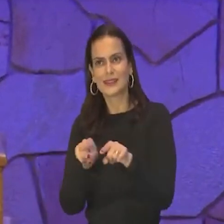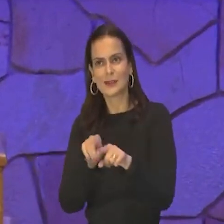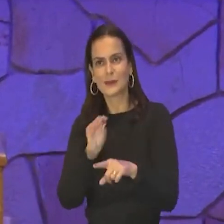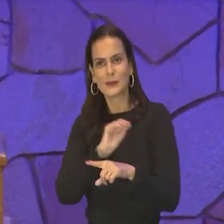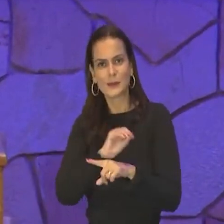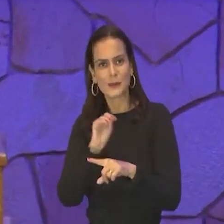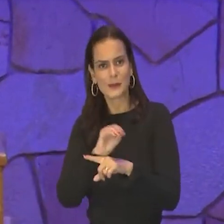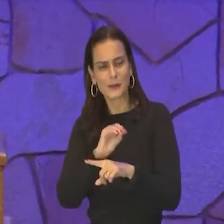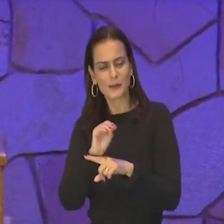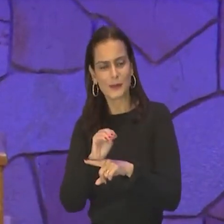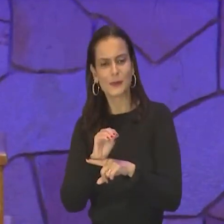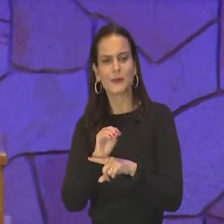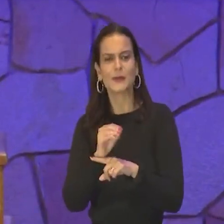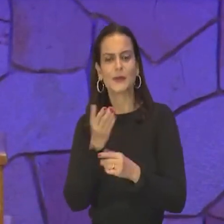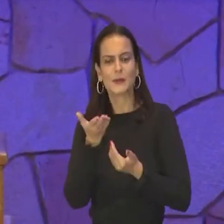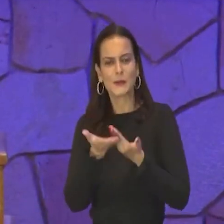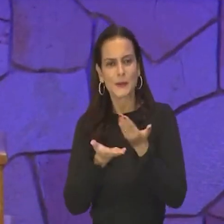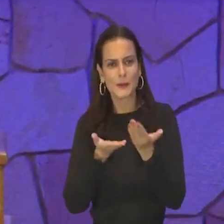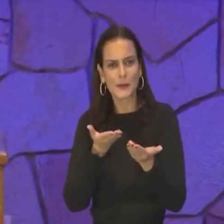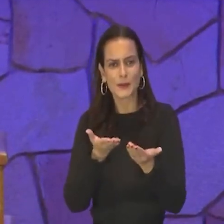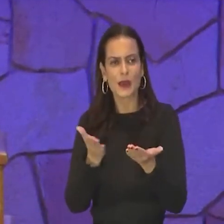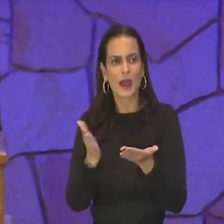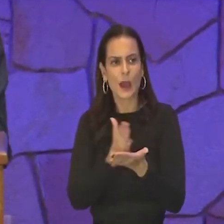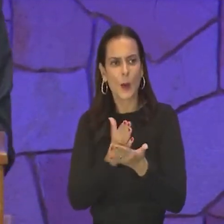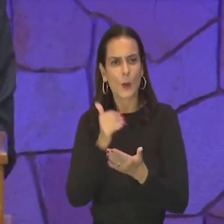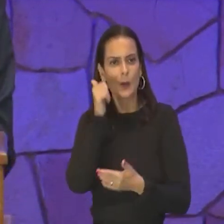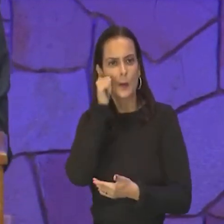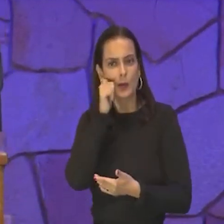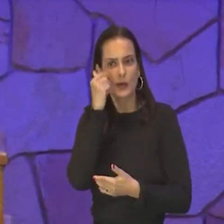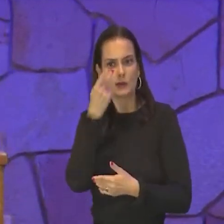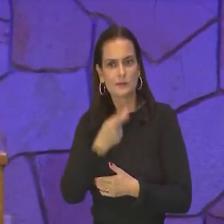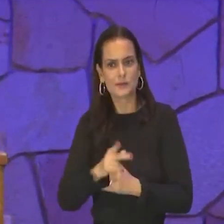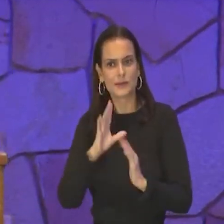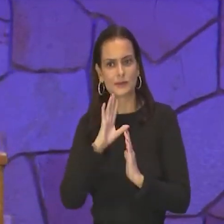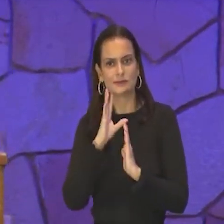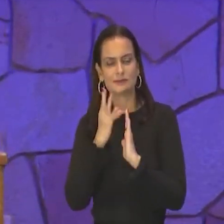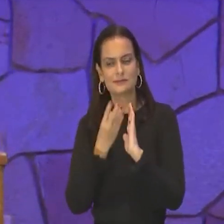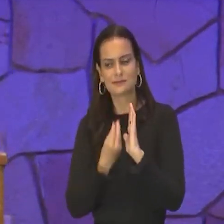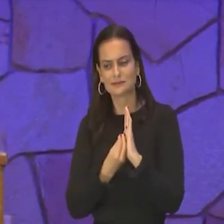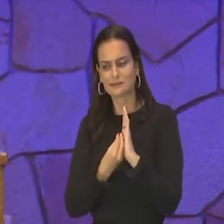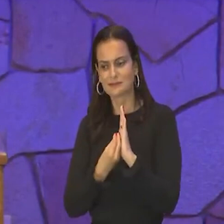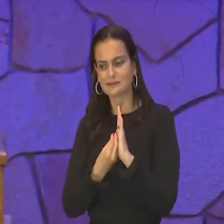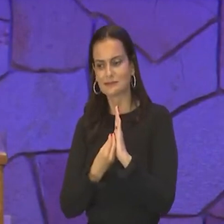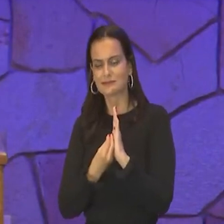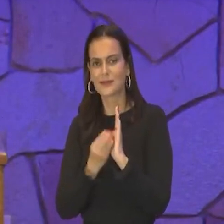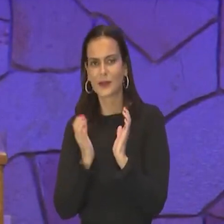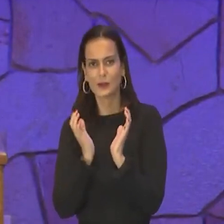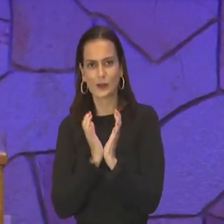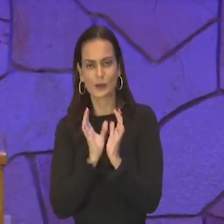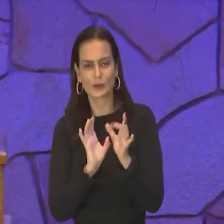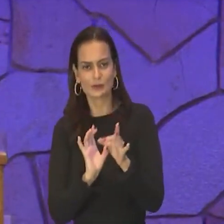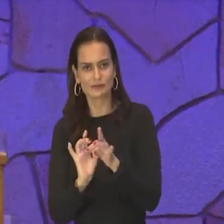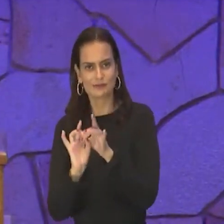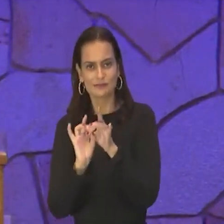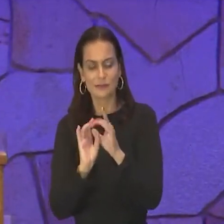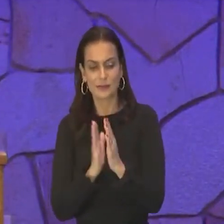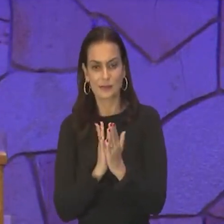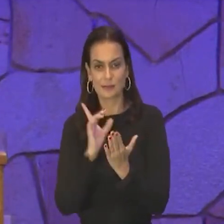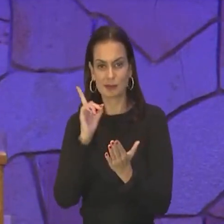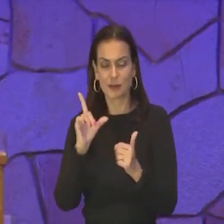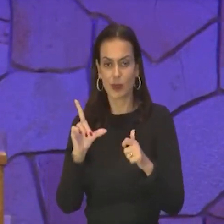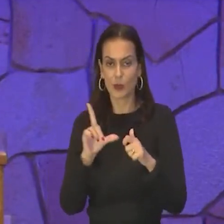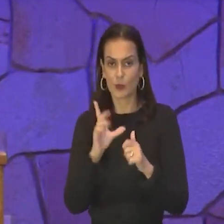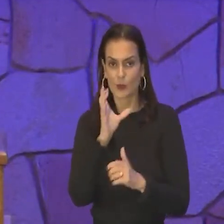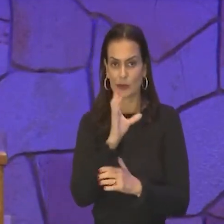cuidada, alcançada por algumas irmãs de nossa igreja nesse grupo de comunhão. Abra sua Bíblia em Lucas,